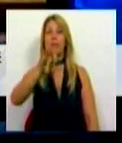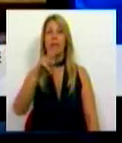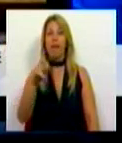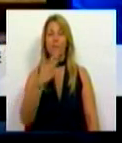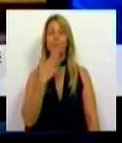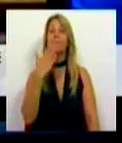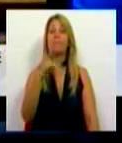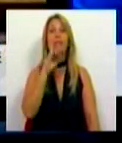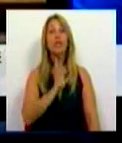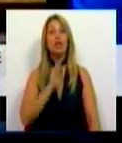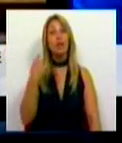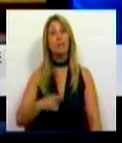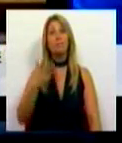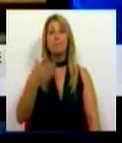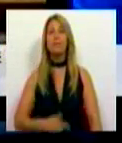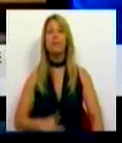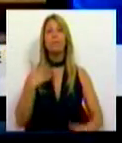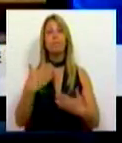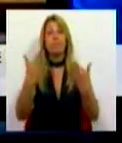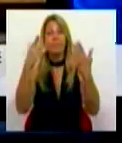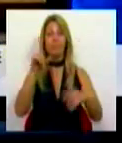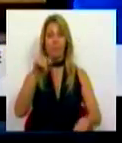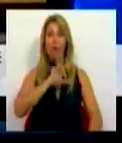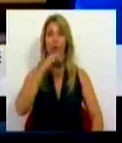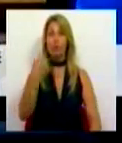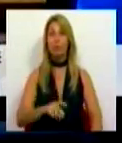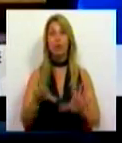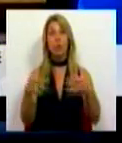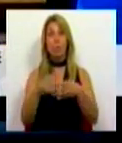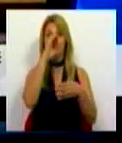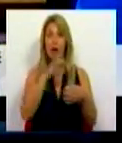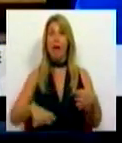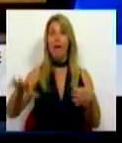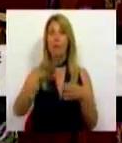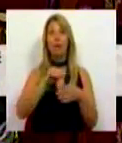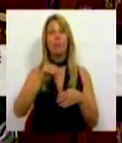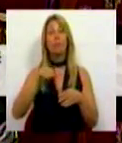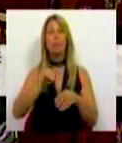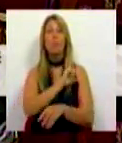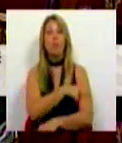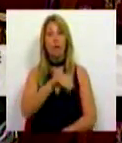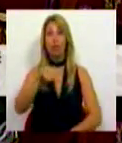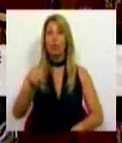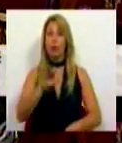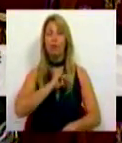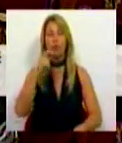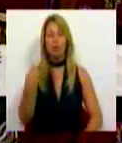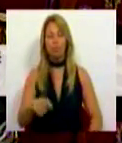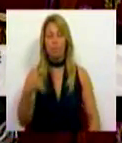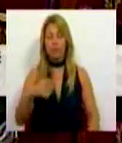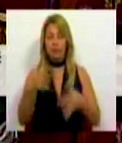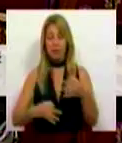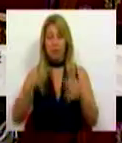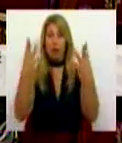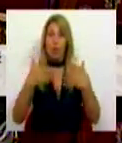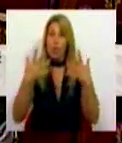Muito obrigada, Sra. Presidente. Saúdo também o Sr. Presidente da Comissão do Ambiente e Poder Local, o Sr. Presidente do Tribunal de